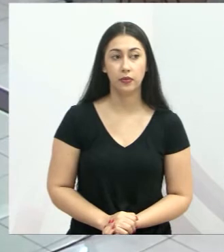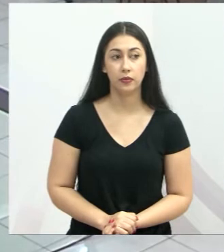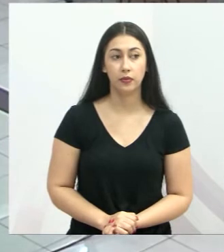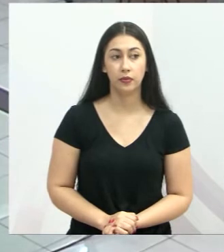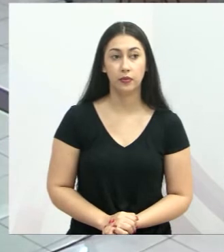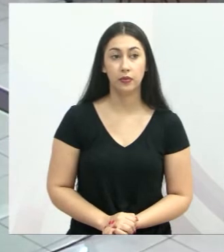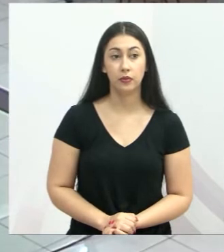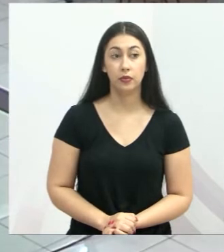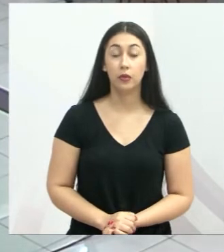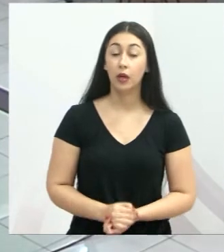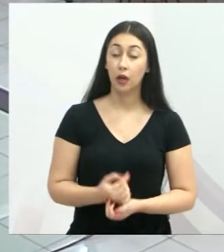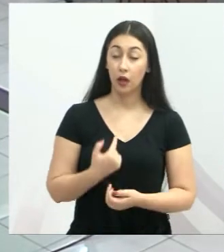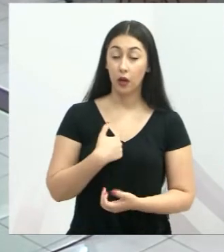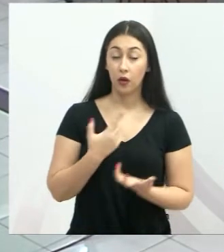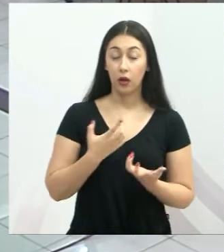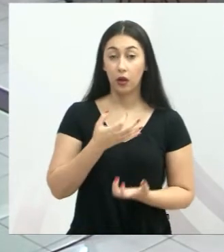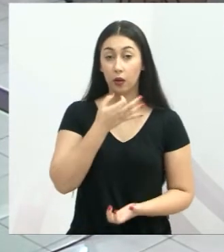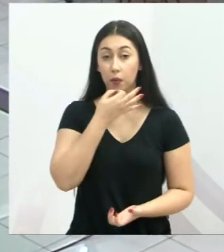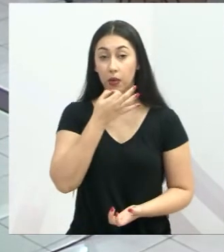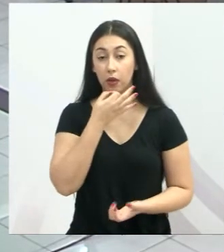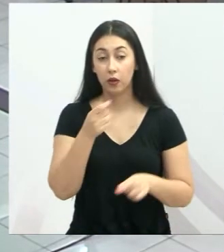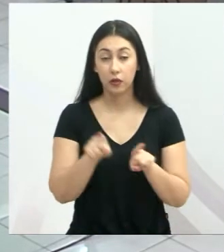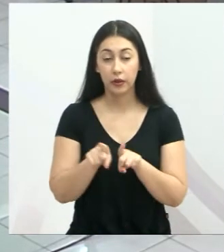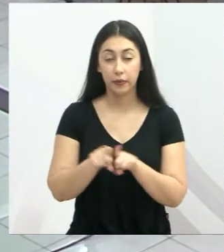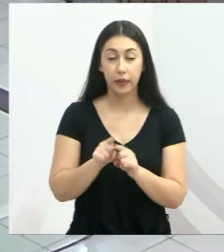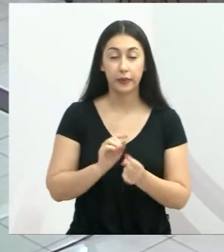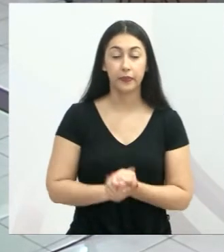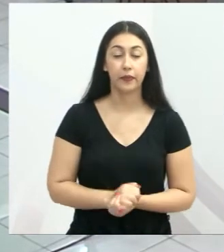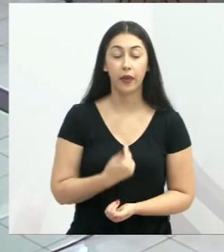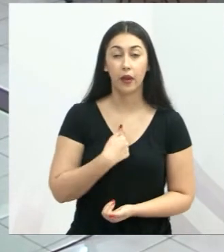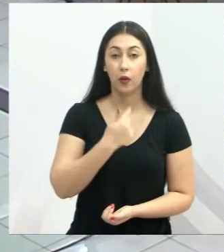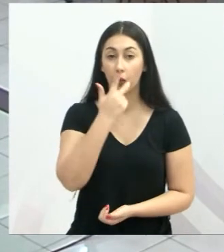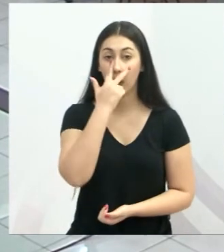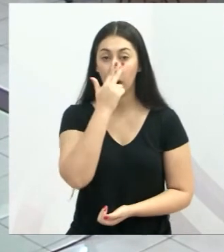Quero contribuir aqui também, doutor Rodrigo, acho que é importante,